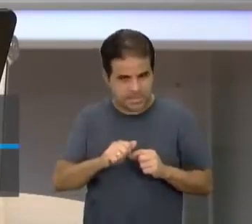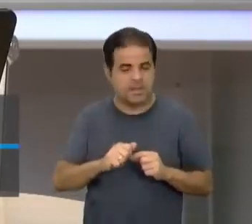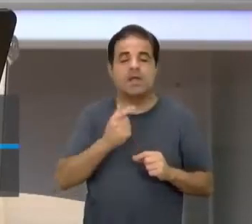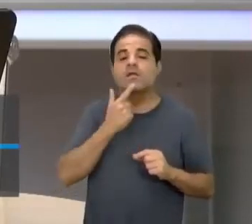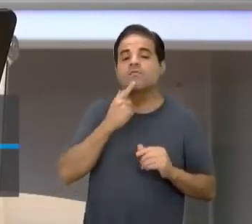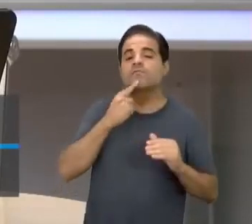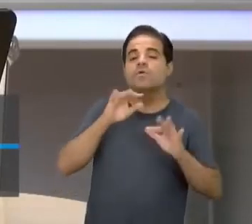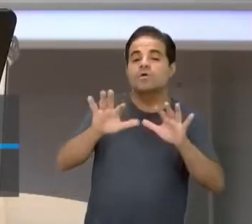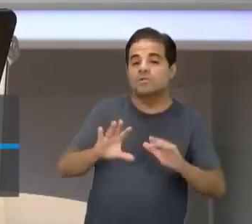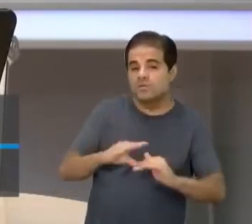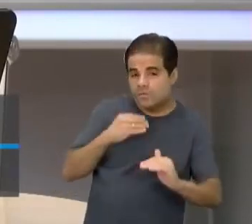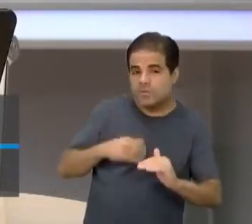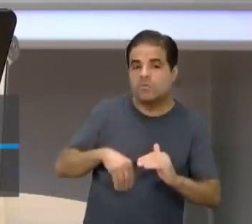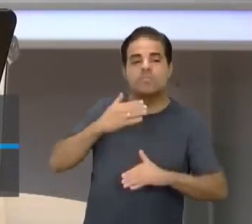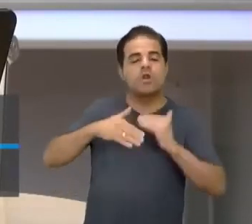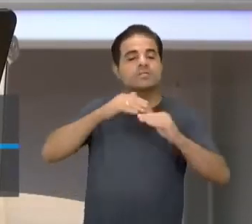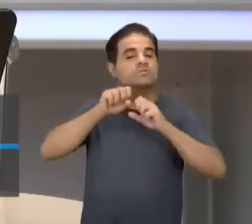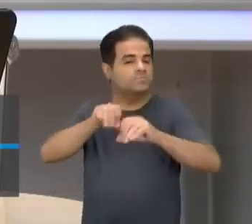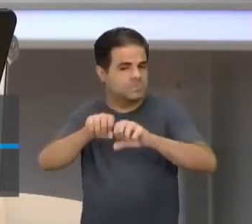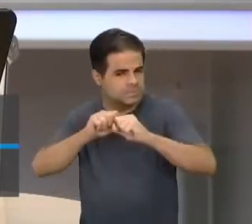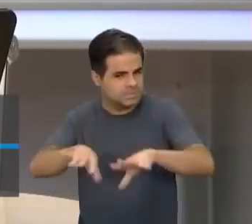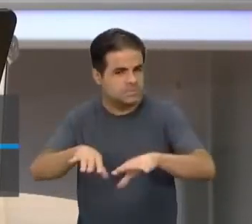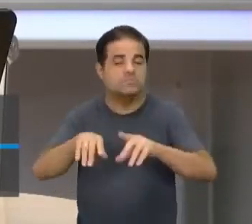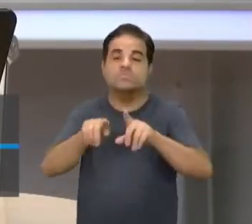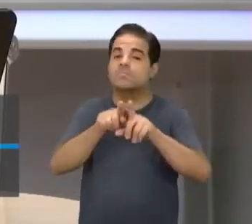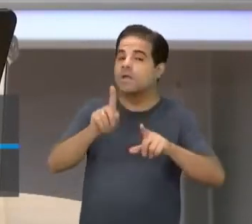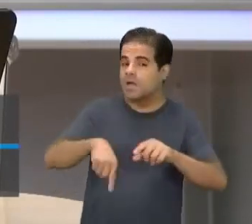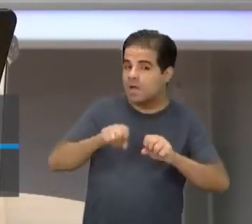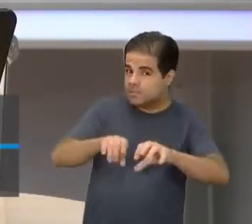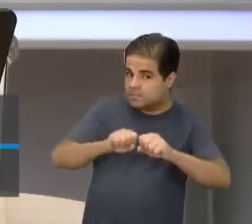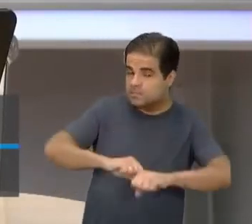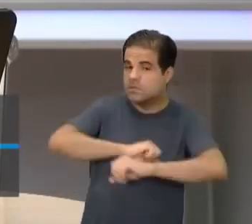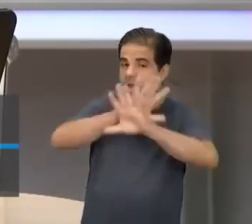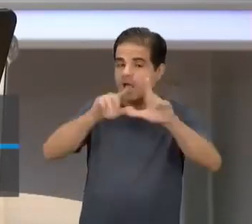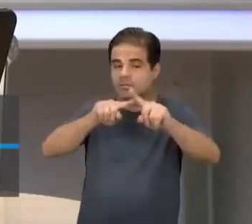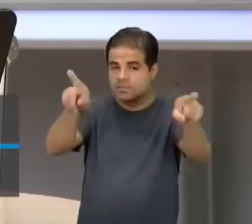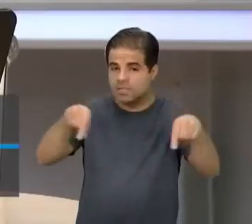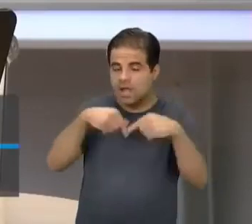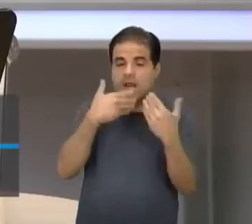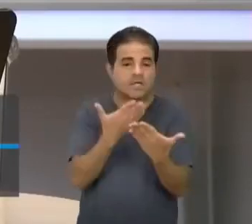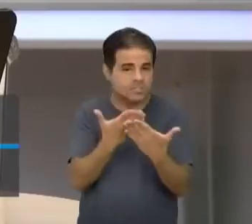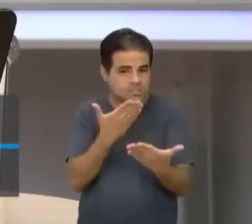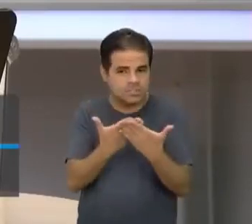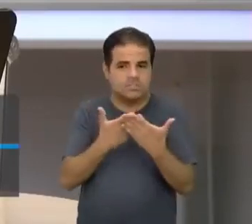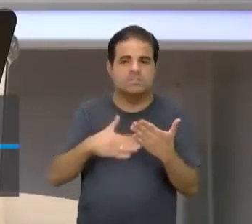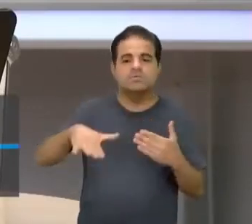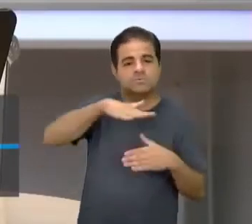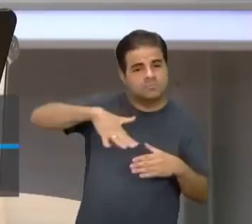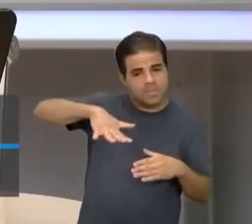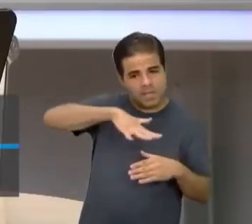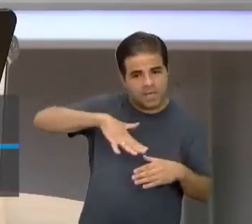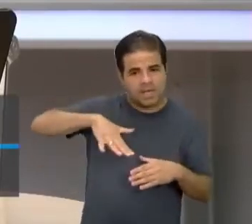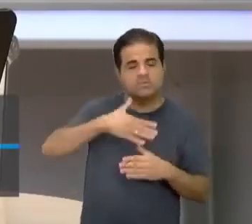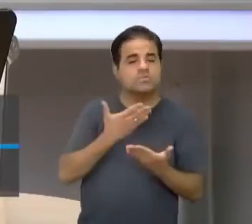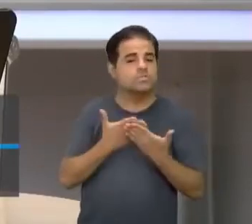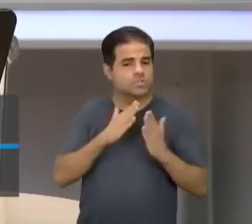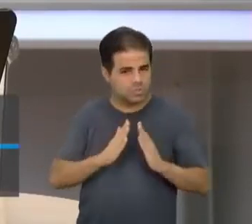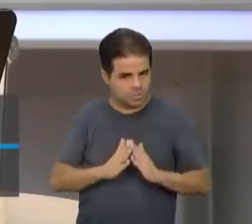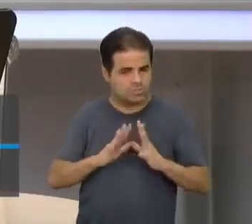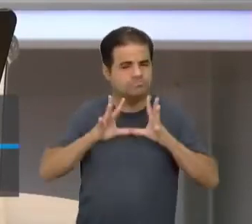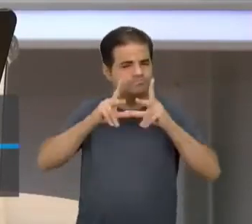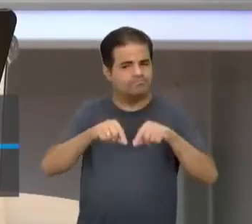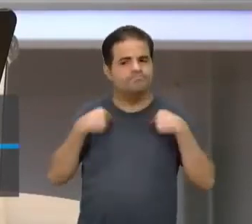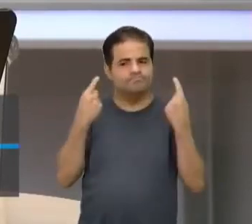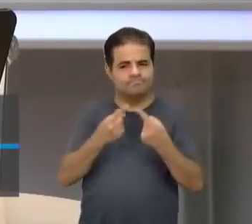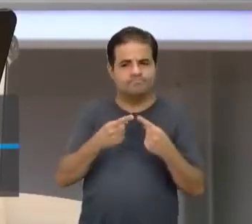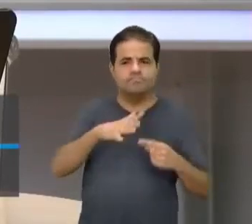Ele escreveu processo de ensino que vai além do ensino clássico da sala de aula. Os espaços escolares como um todo